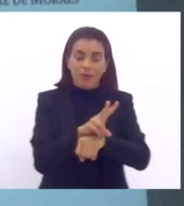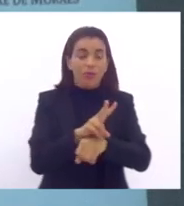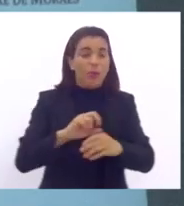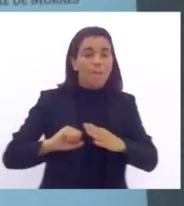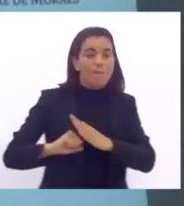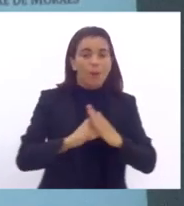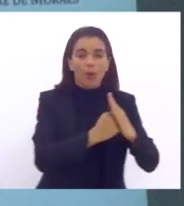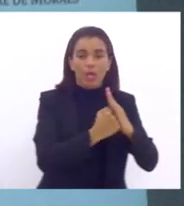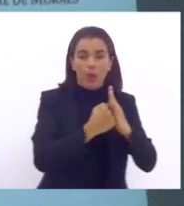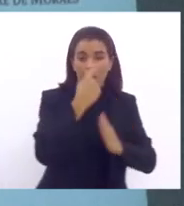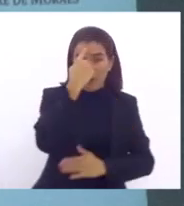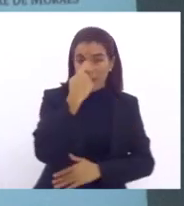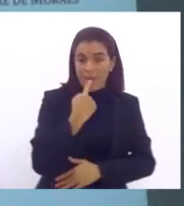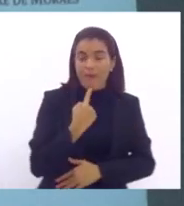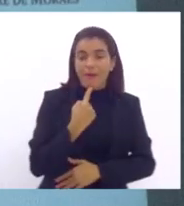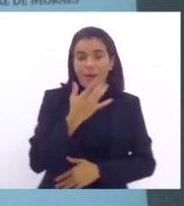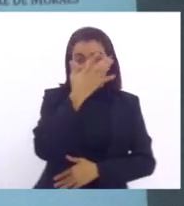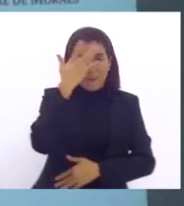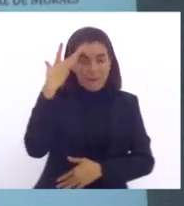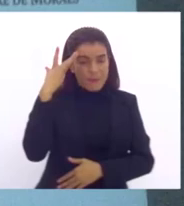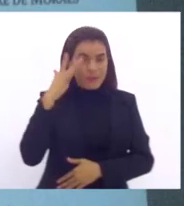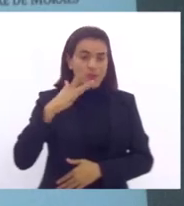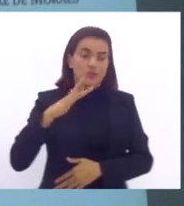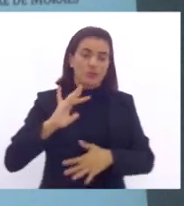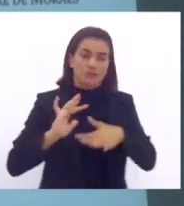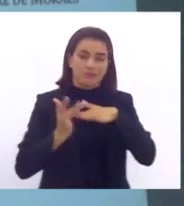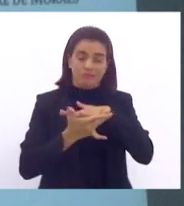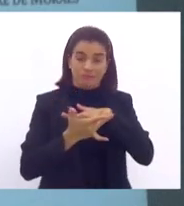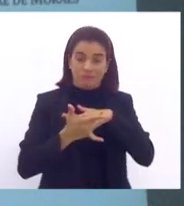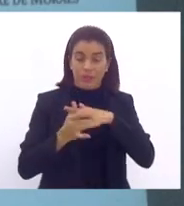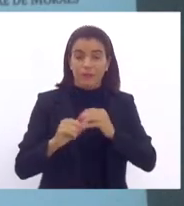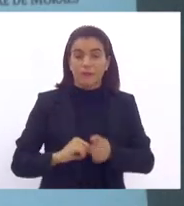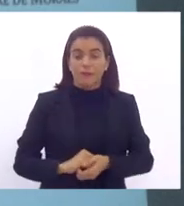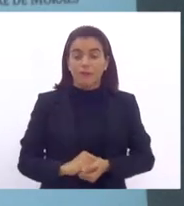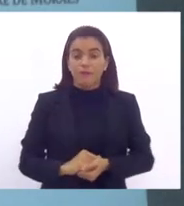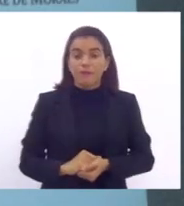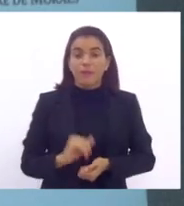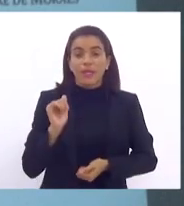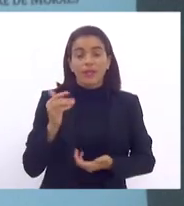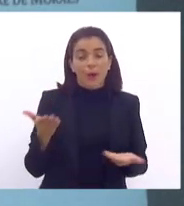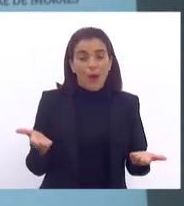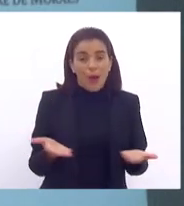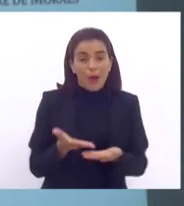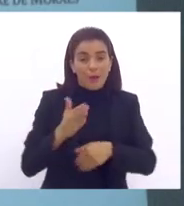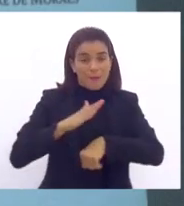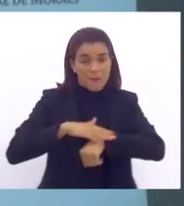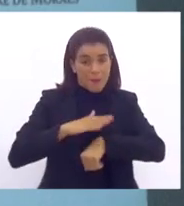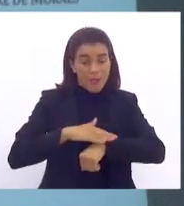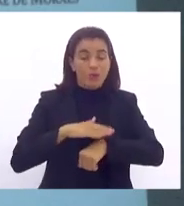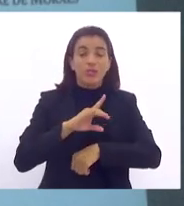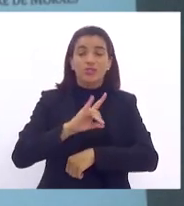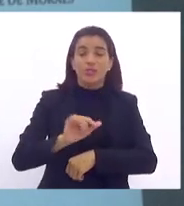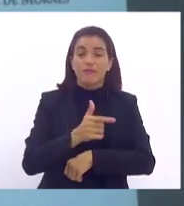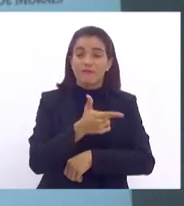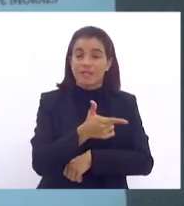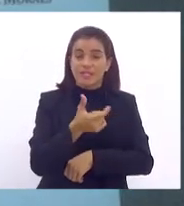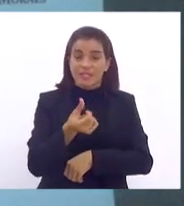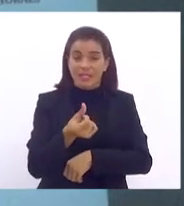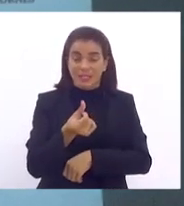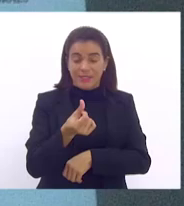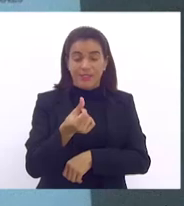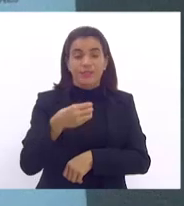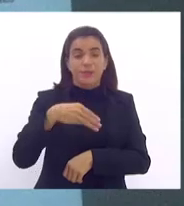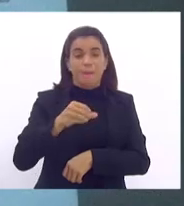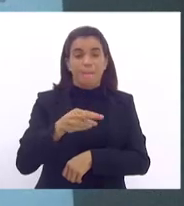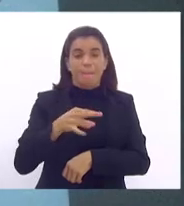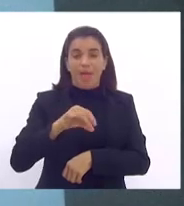perfis de pessoas nas redes sociais nesse então aqui nessa nessa ocasião que foi no dia 6 de maio de 2020